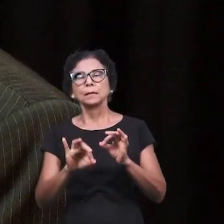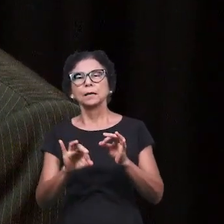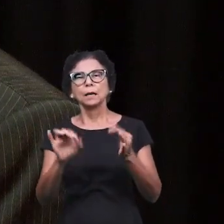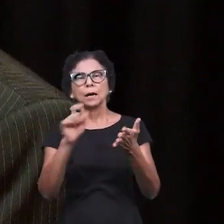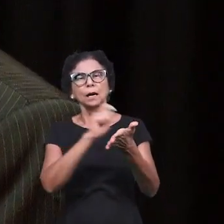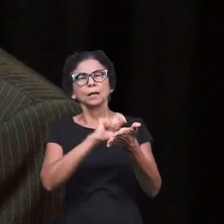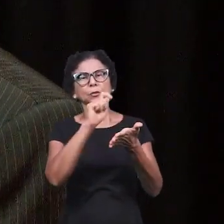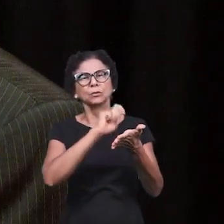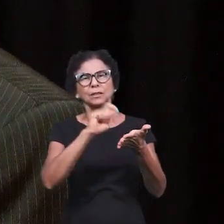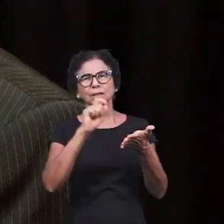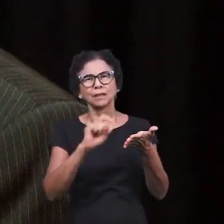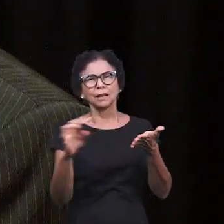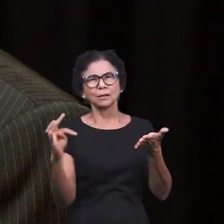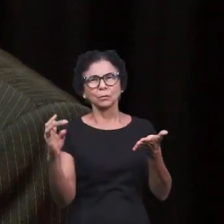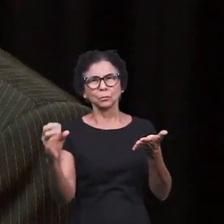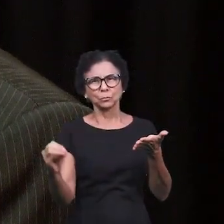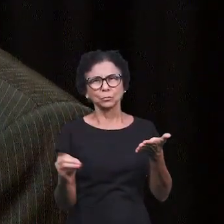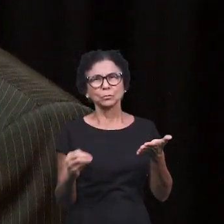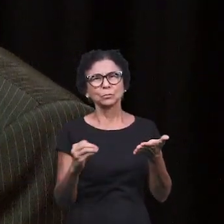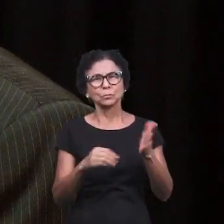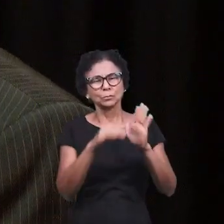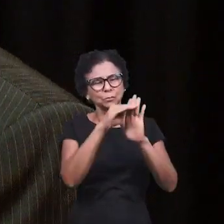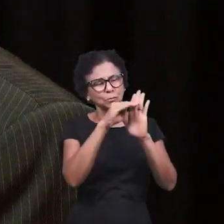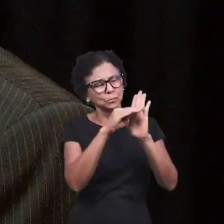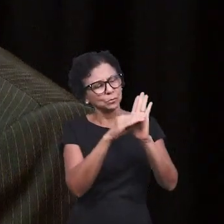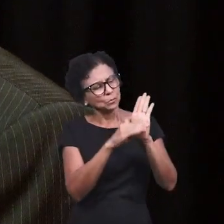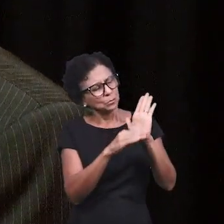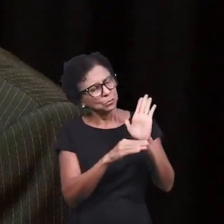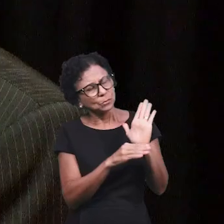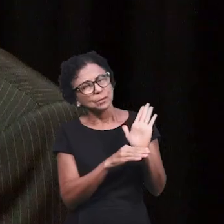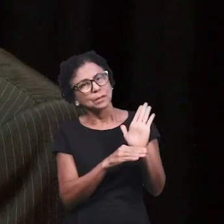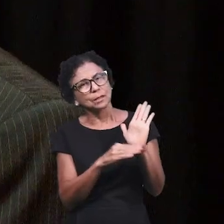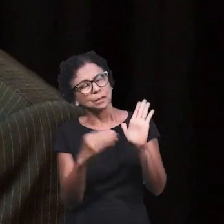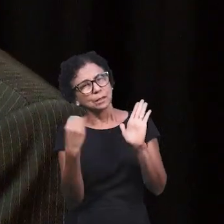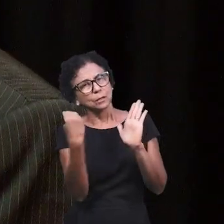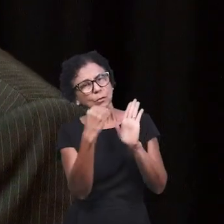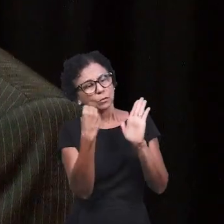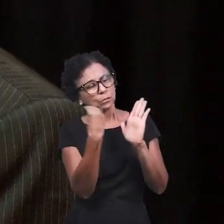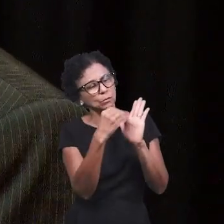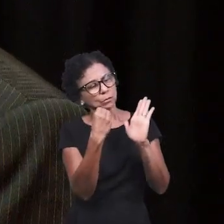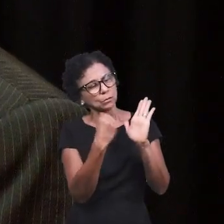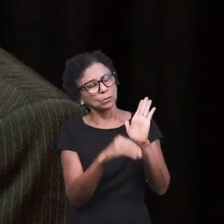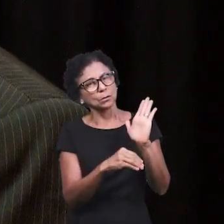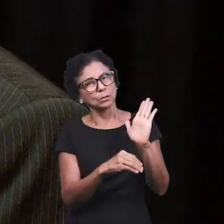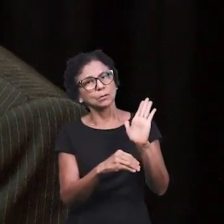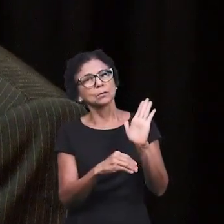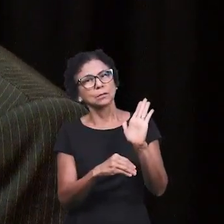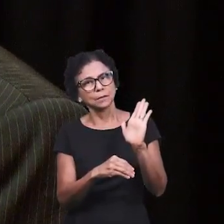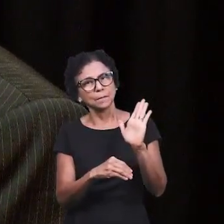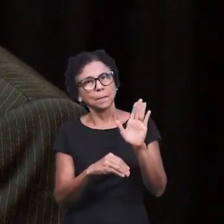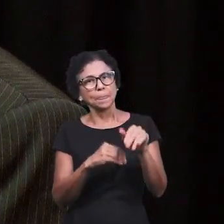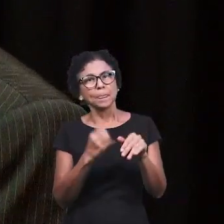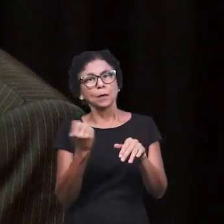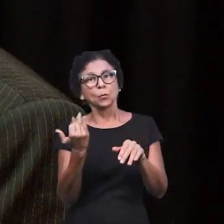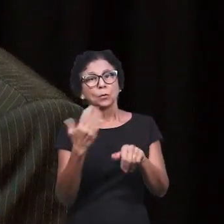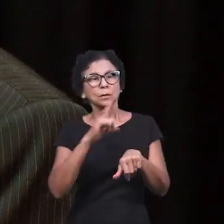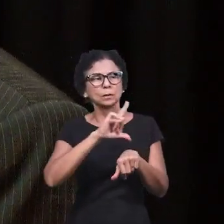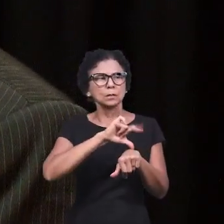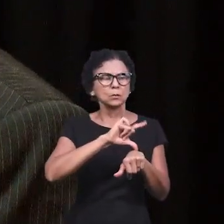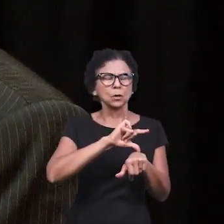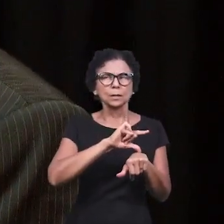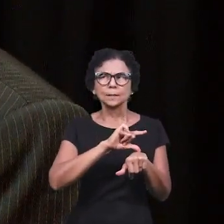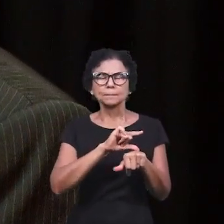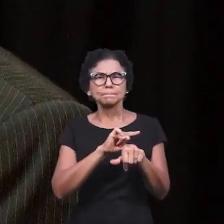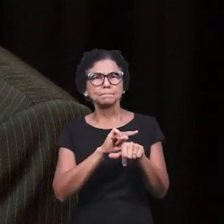planilha, uma ferramenta de acompanhamento de estudos, em que você, de fato, vá colocando ali Muito bom. as